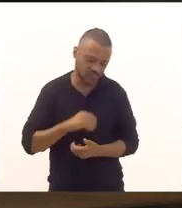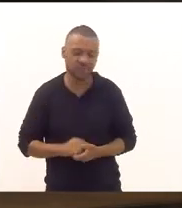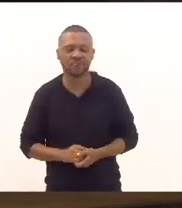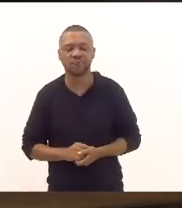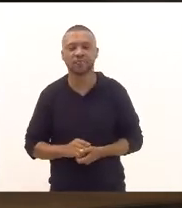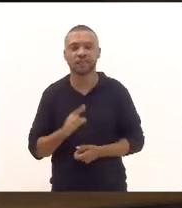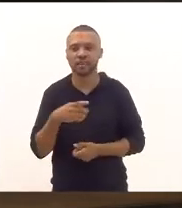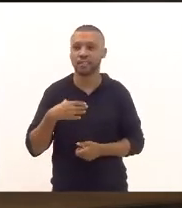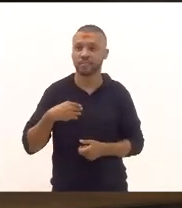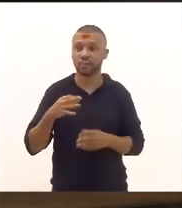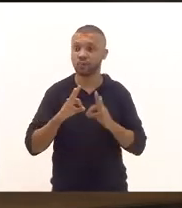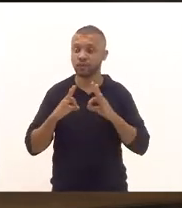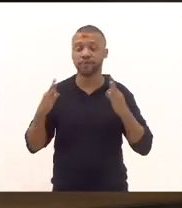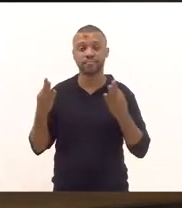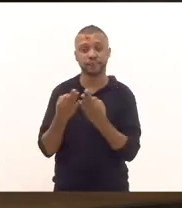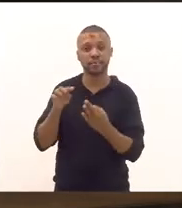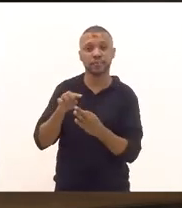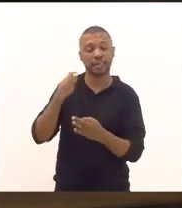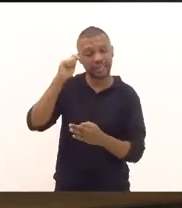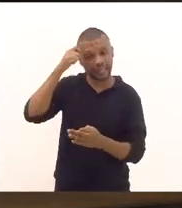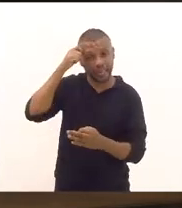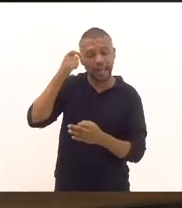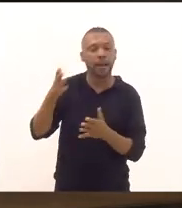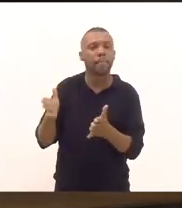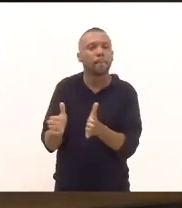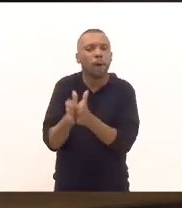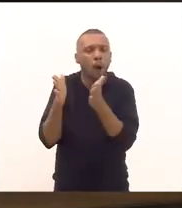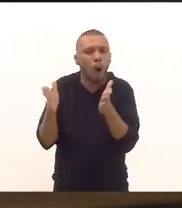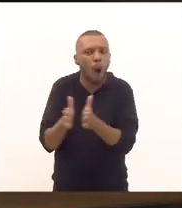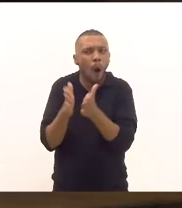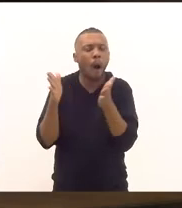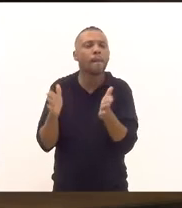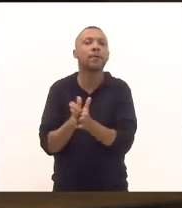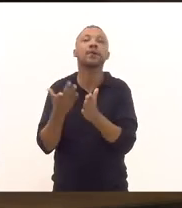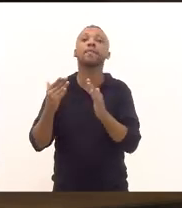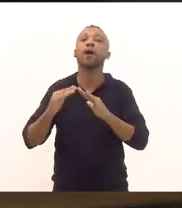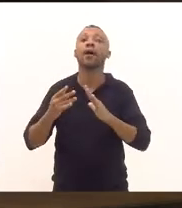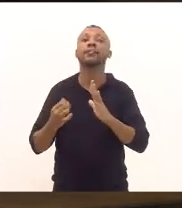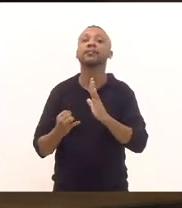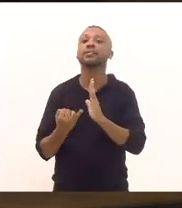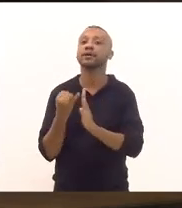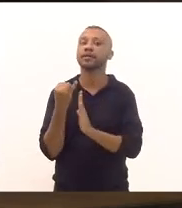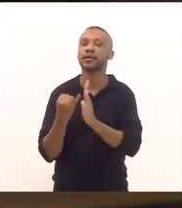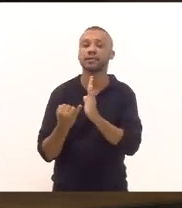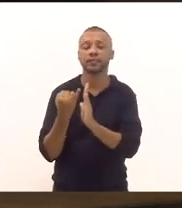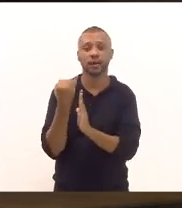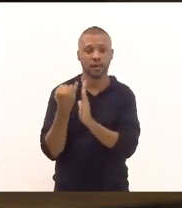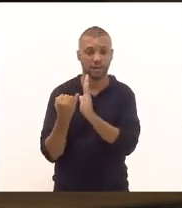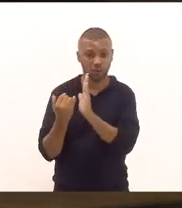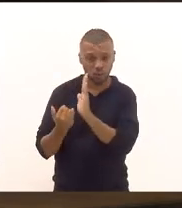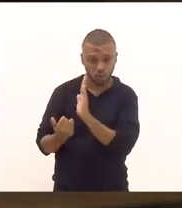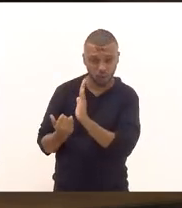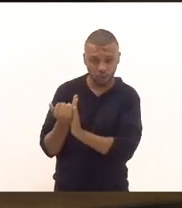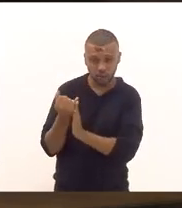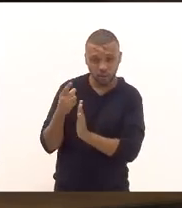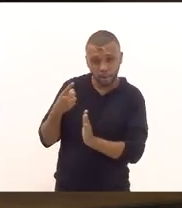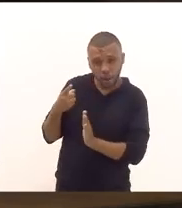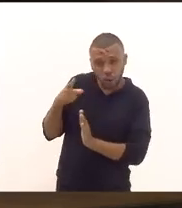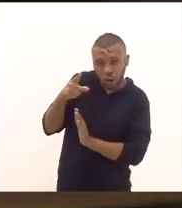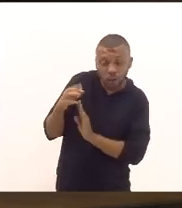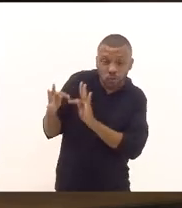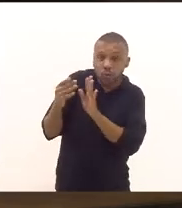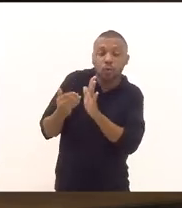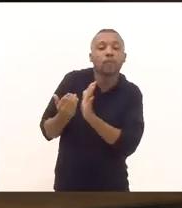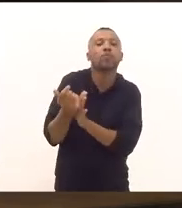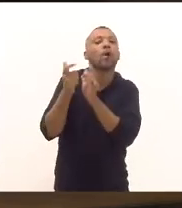e ele é filho de uma família negra de Irajá né começo do mundo todo mundo sabe que tudo